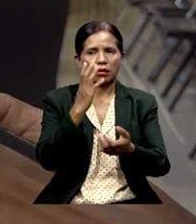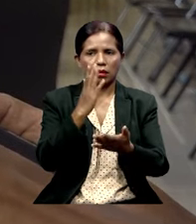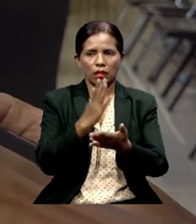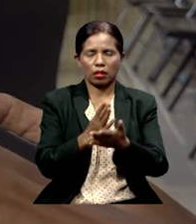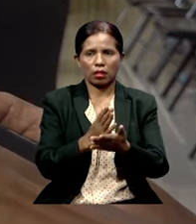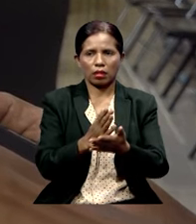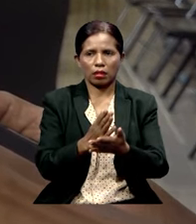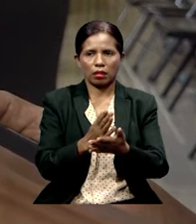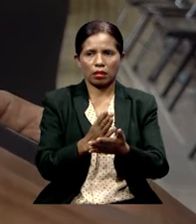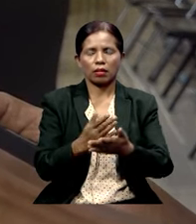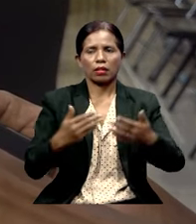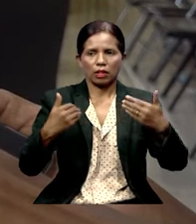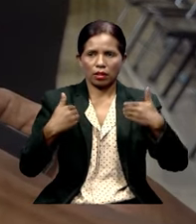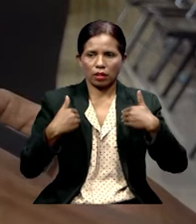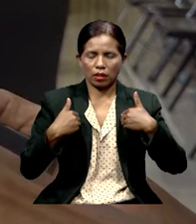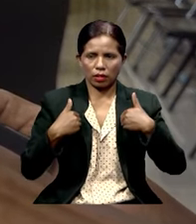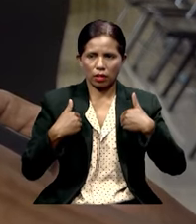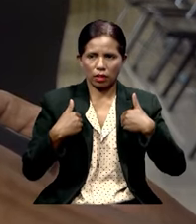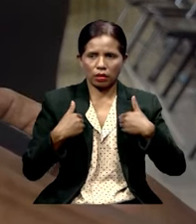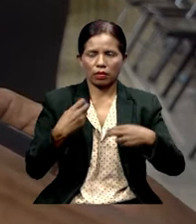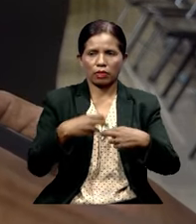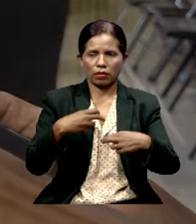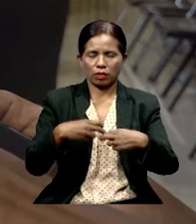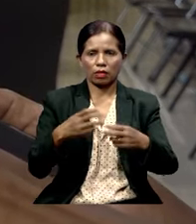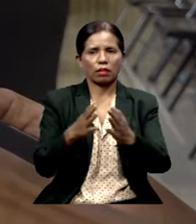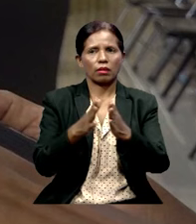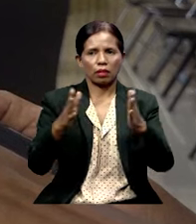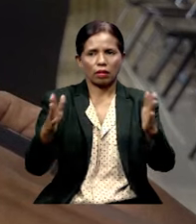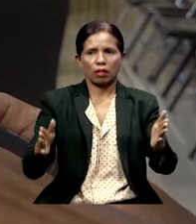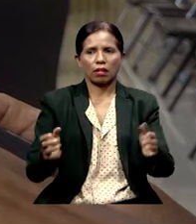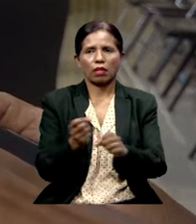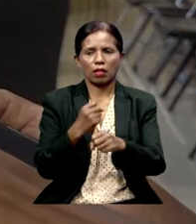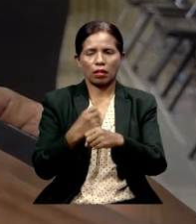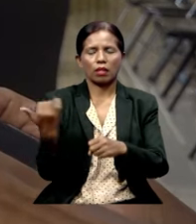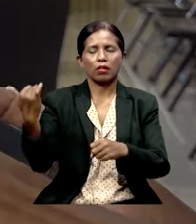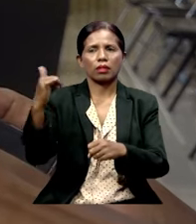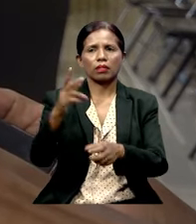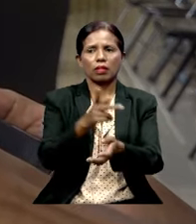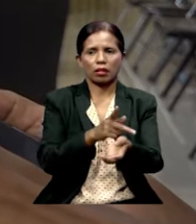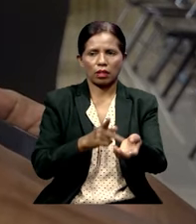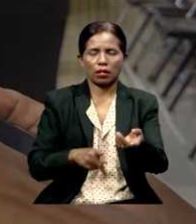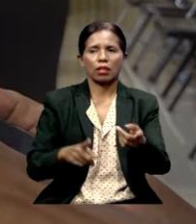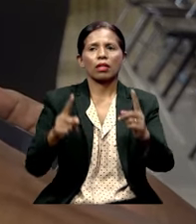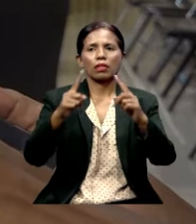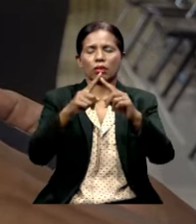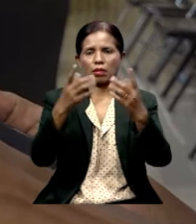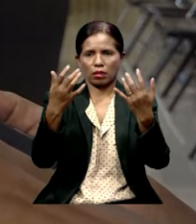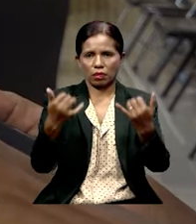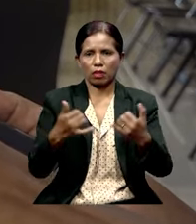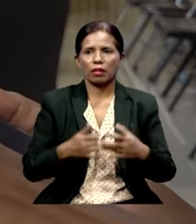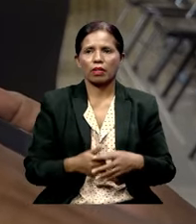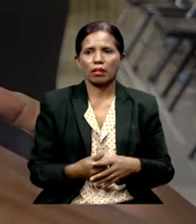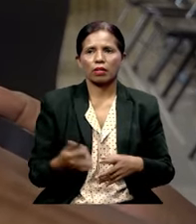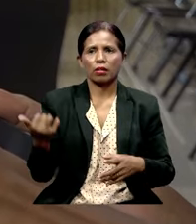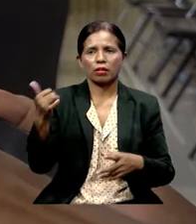la bela, hamosu, bot nebe perigo liu, nemos halo sira kanik, mebe até agora